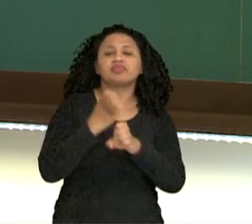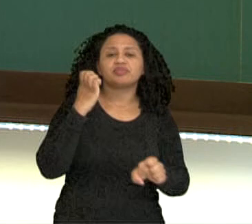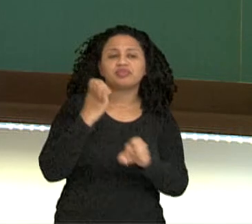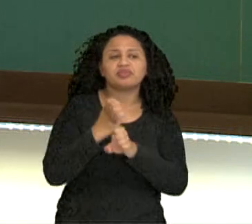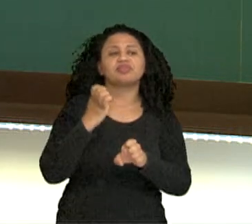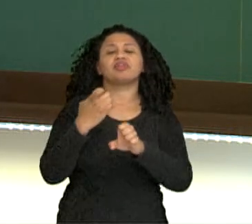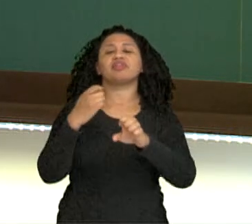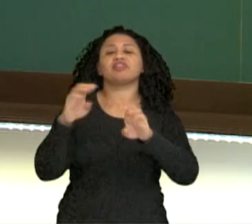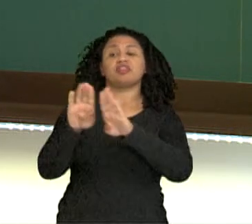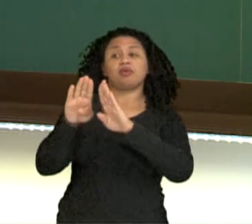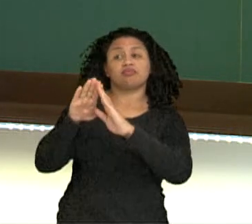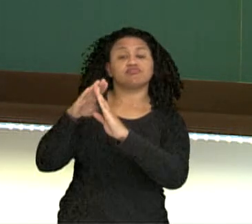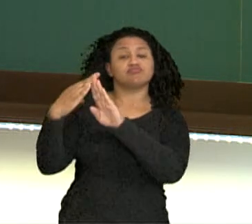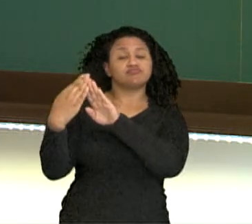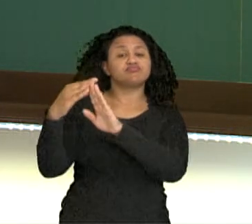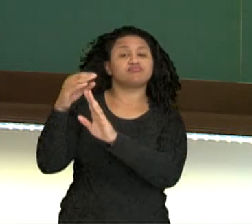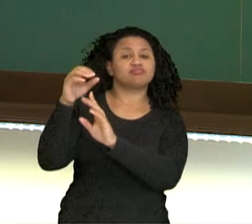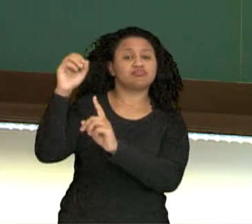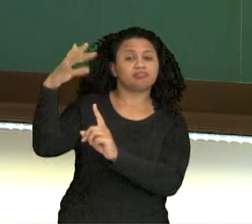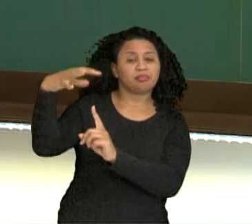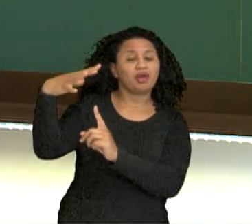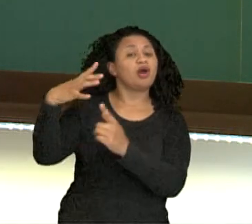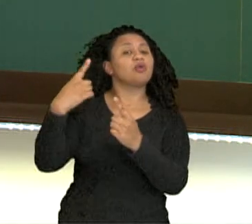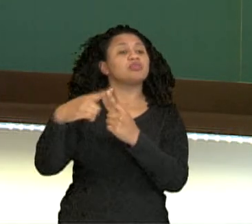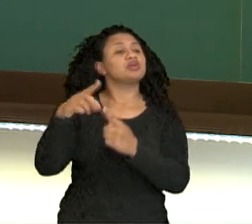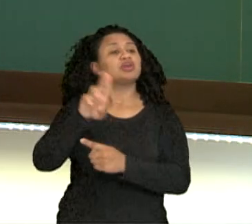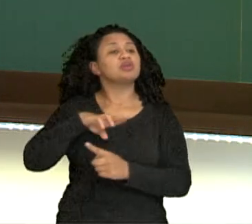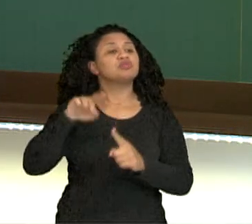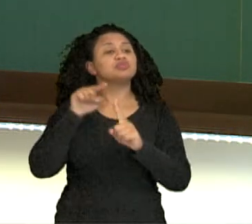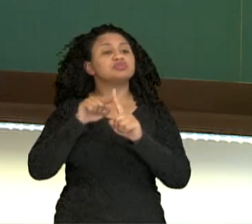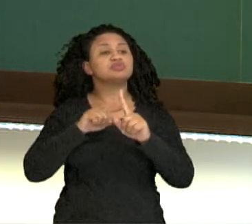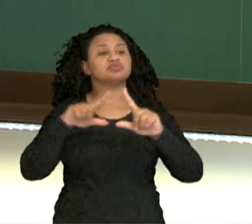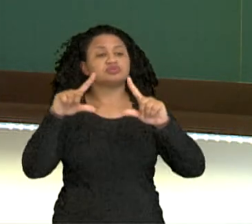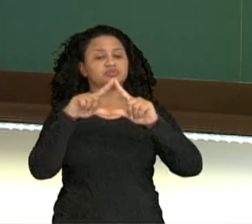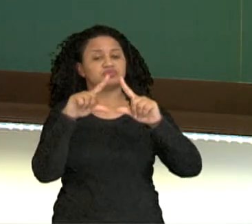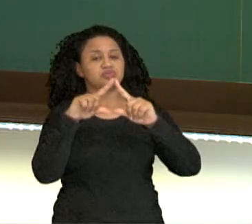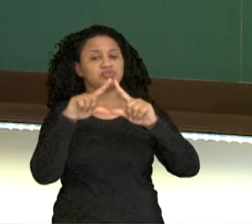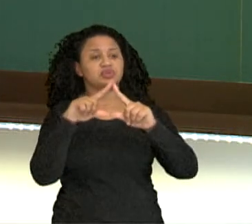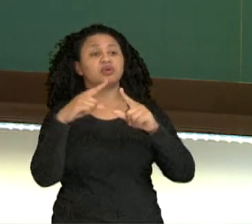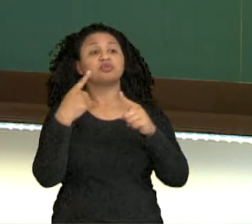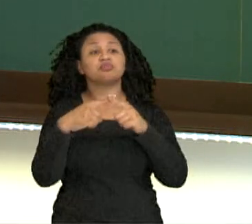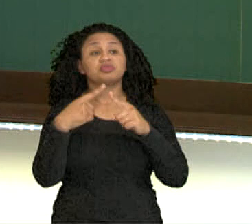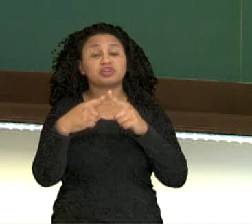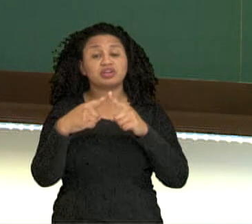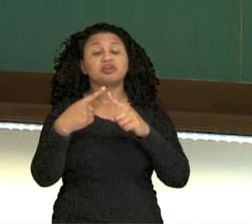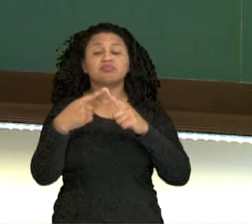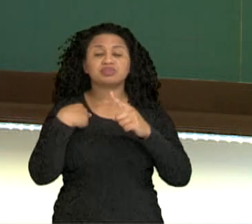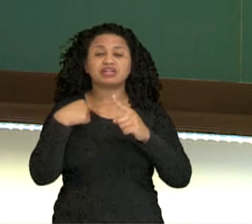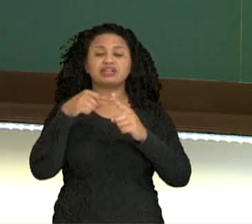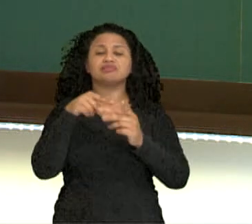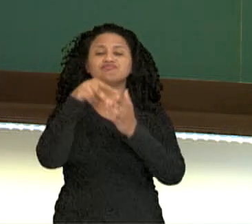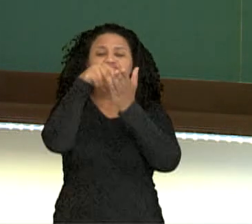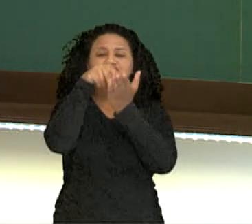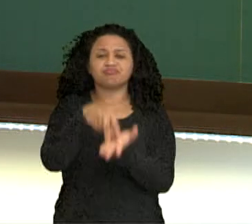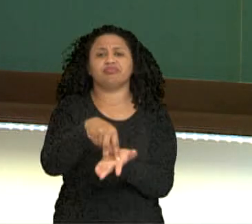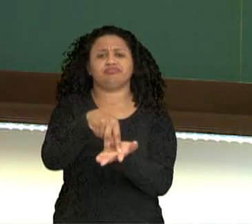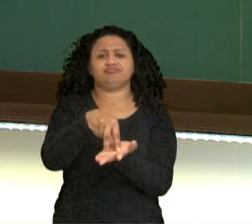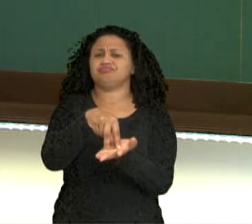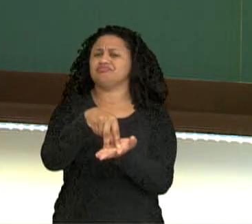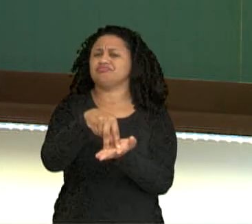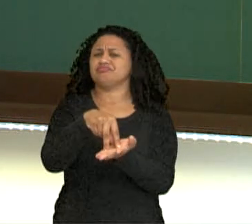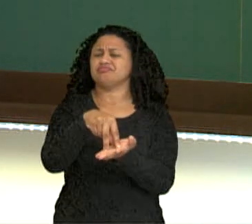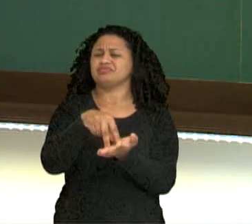nas torres, usam a forma do triângulo? Porque ele é caracterizado por sua rigidez. Bom, mas o que